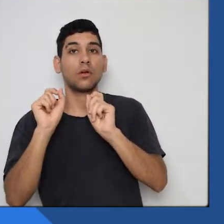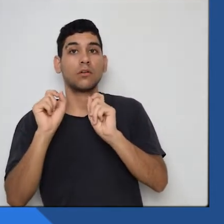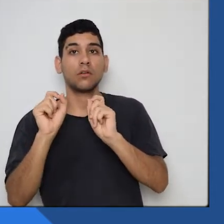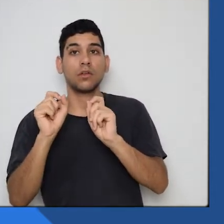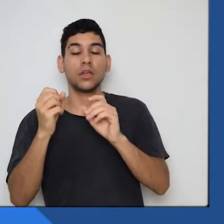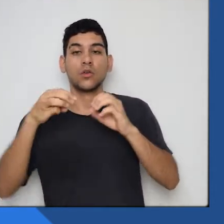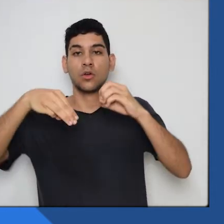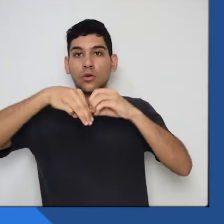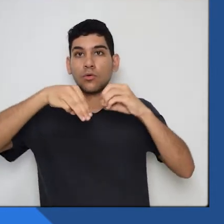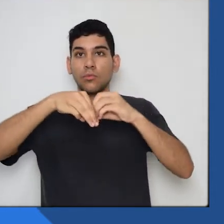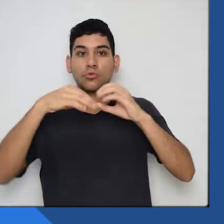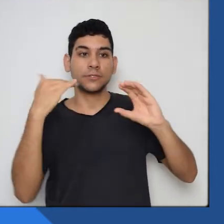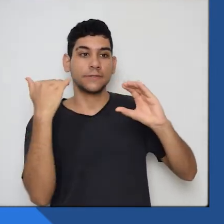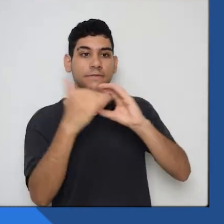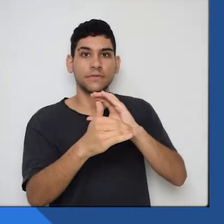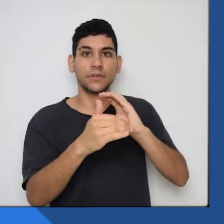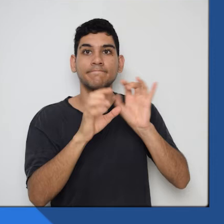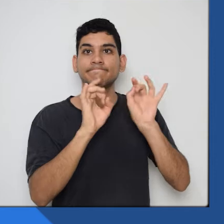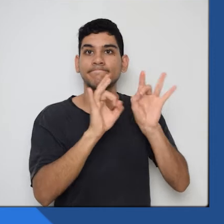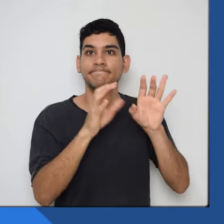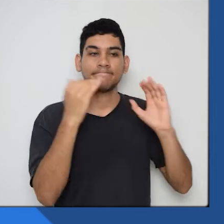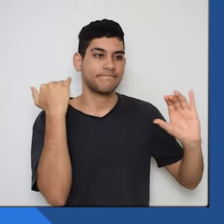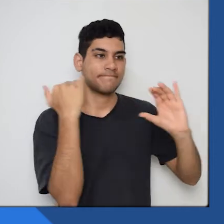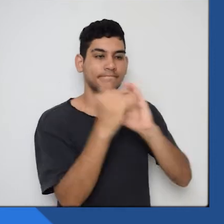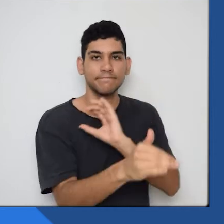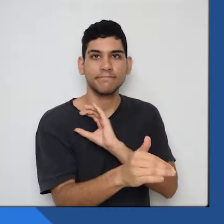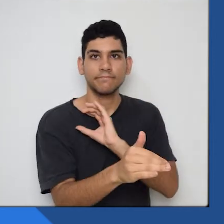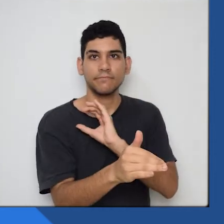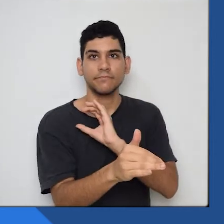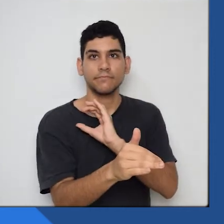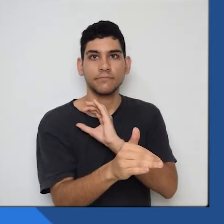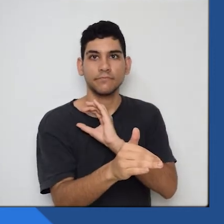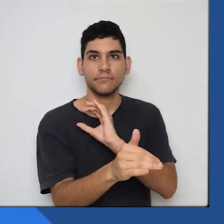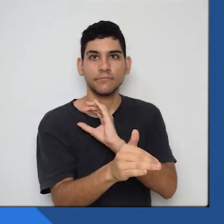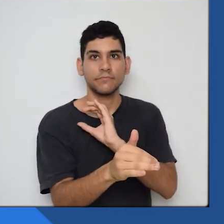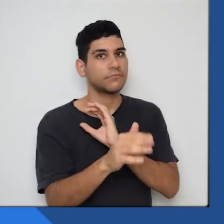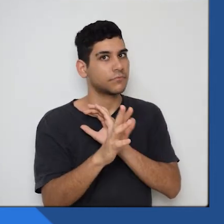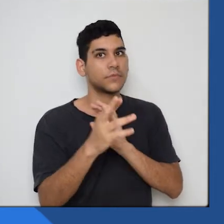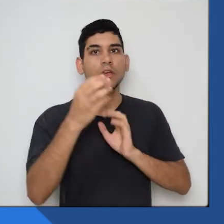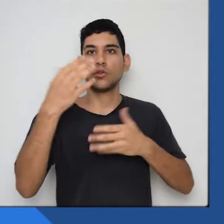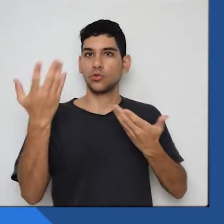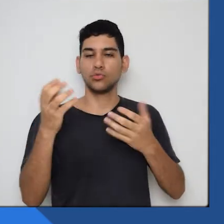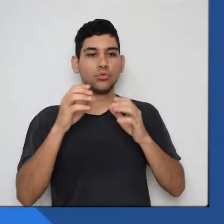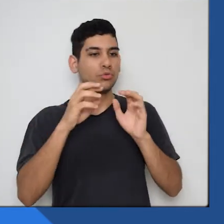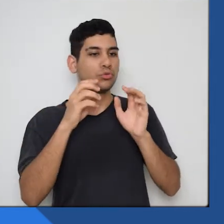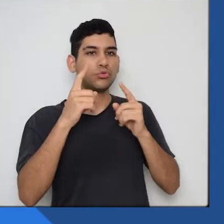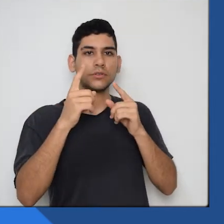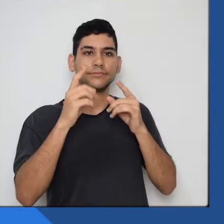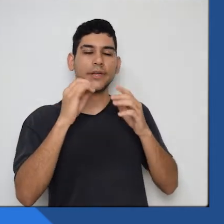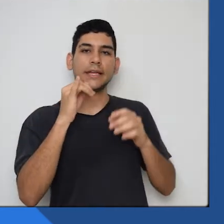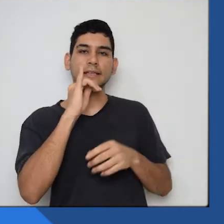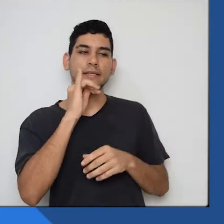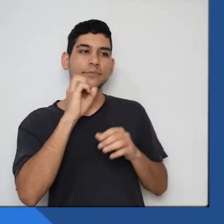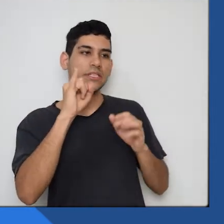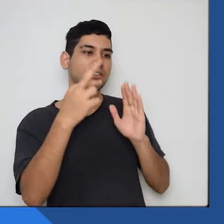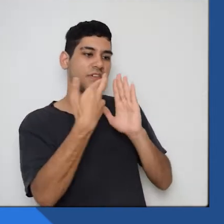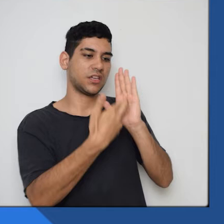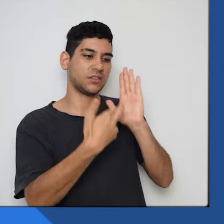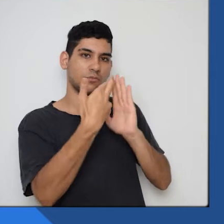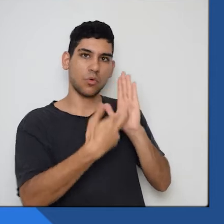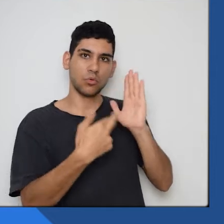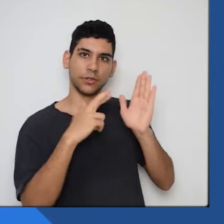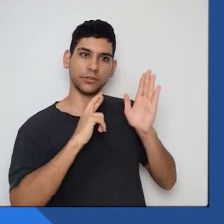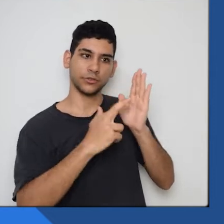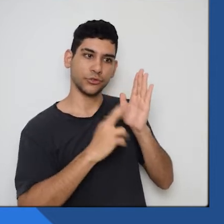opção é que o Moodle envie automaticamente as respostas do estudante, no status que ele deixar. Se ele